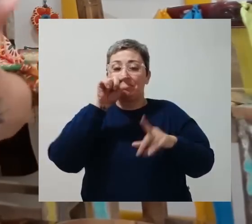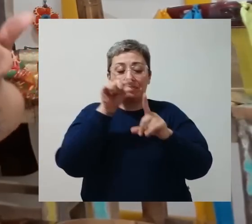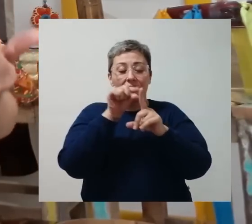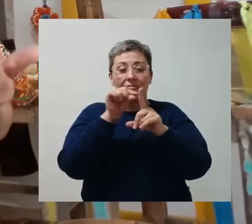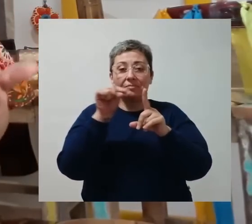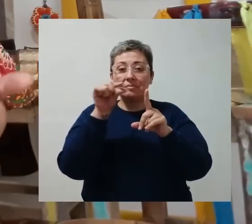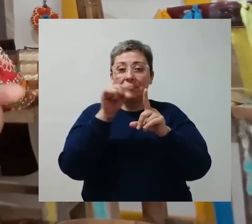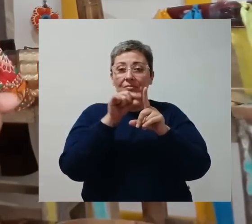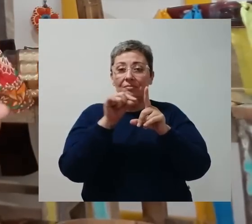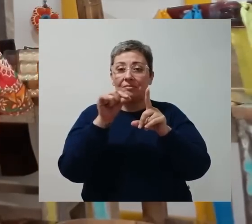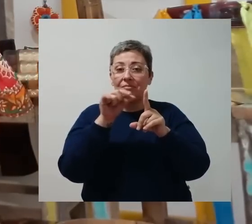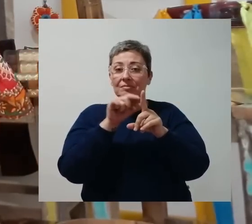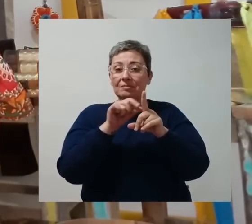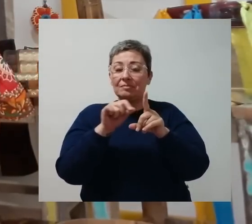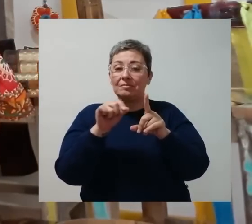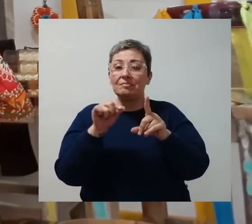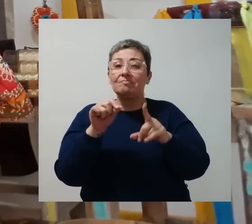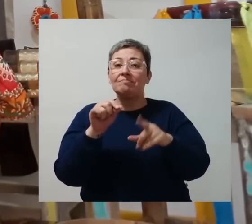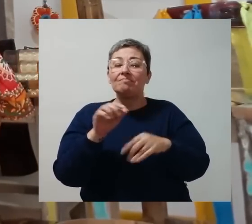perfumada de